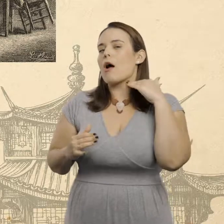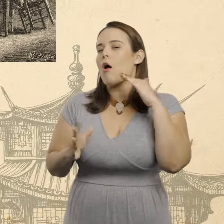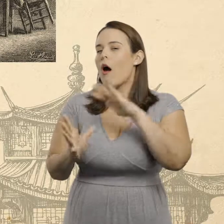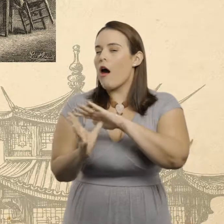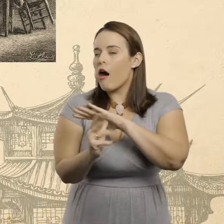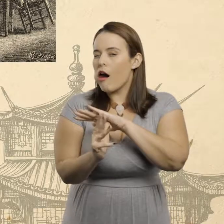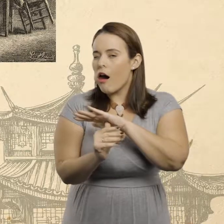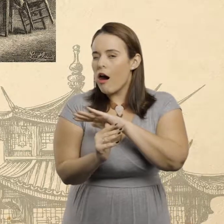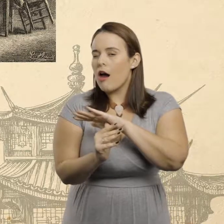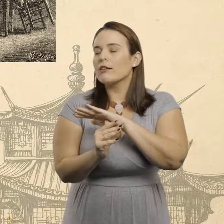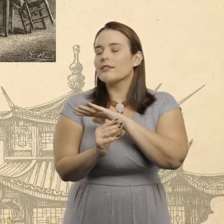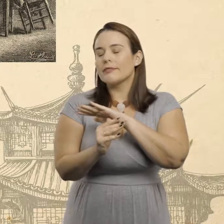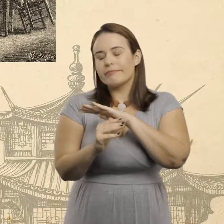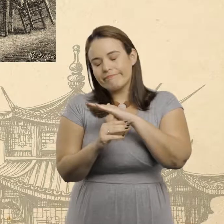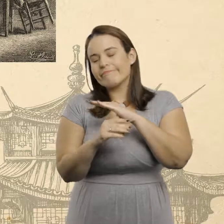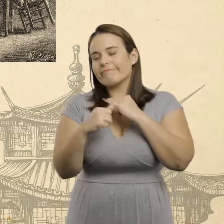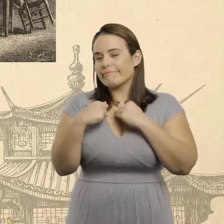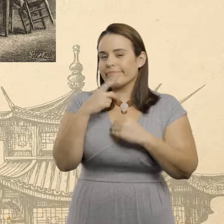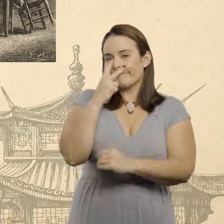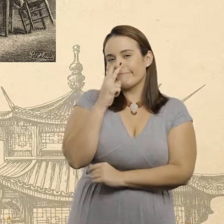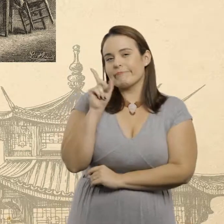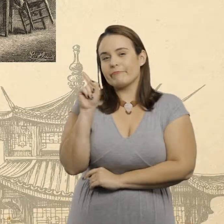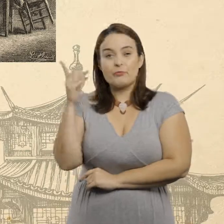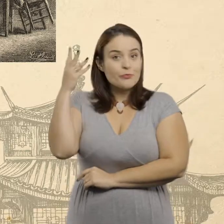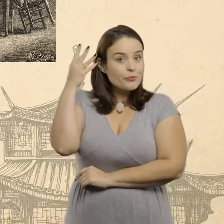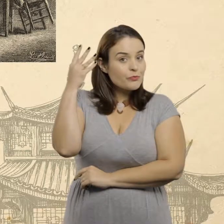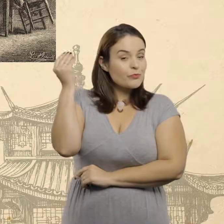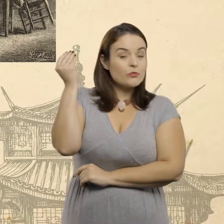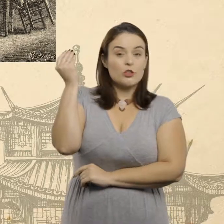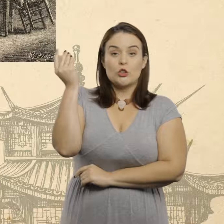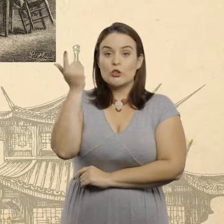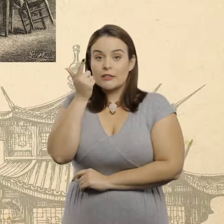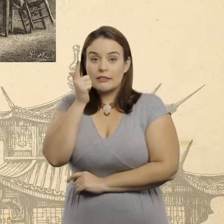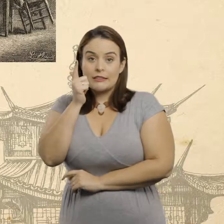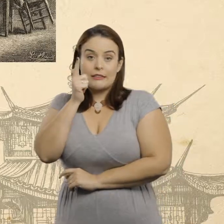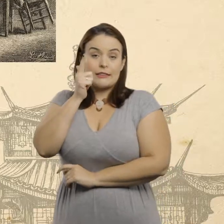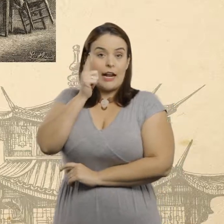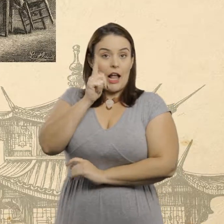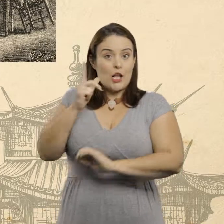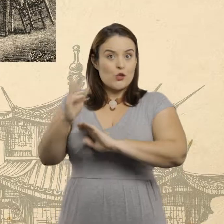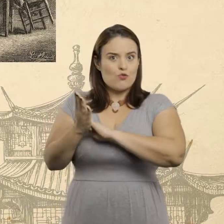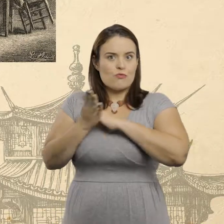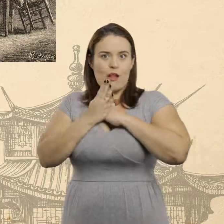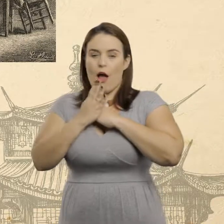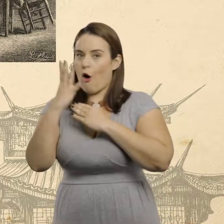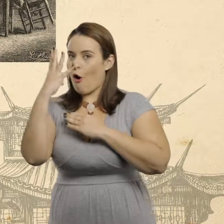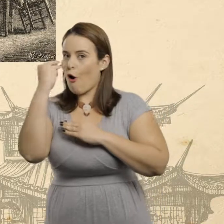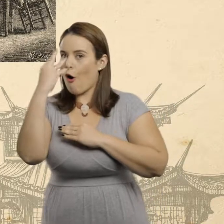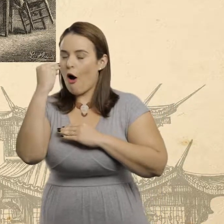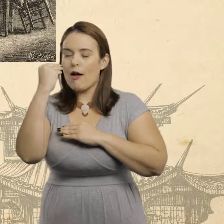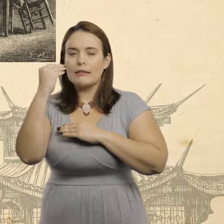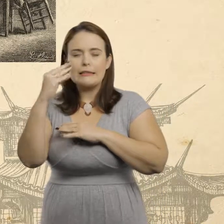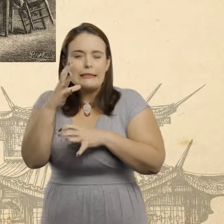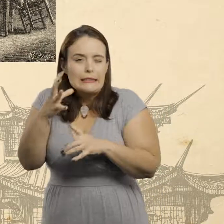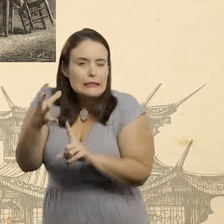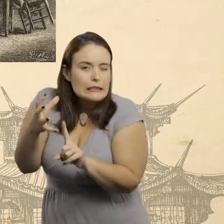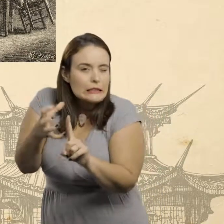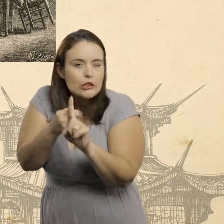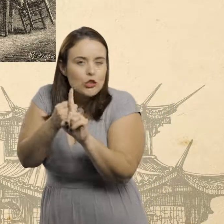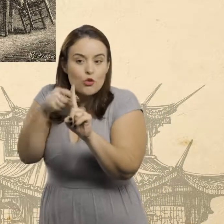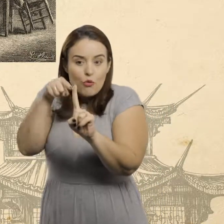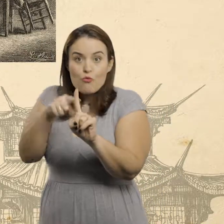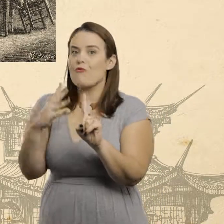de banco. Ele pensava que assim ele ia conseguir segurar o Sr. Fogg alguns dias em Hong Kong. O